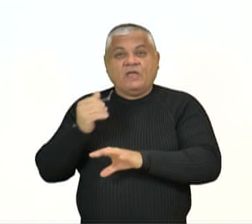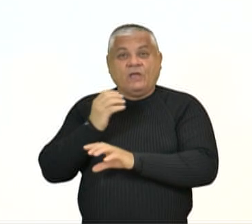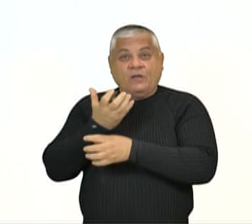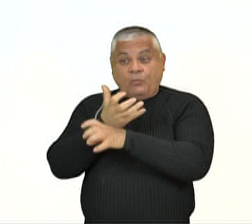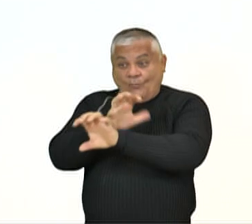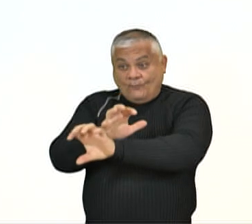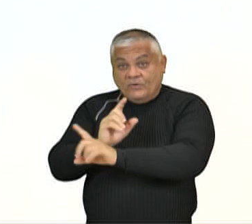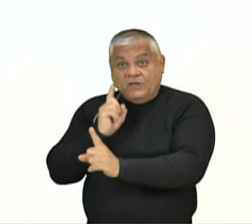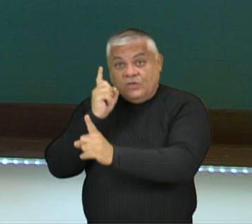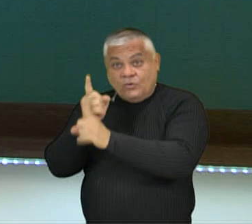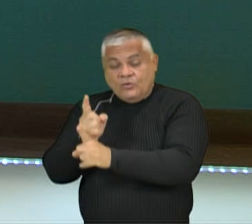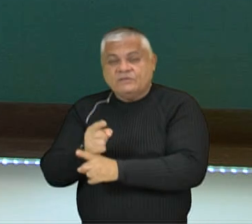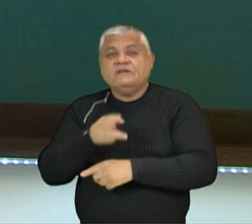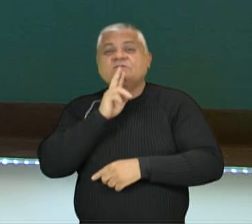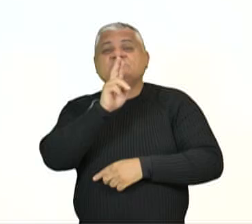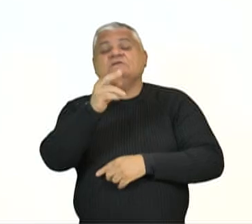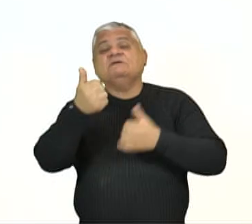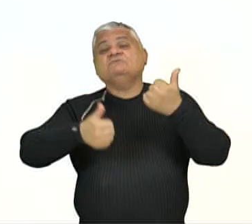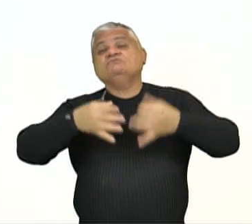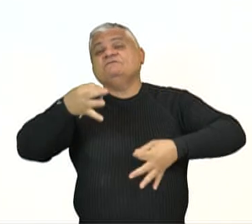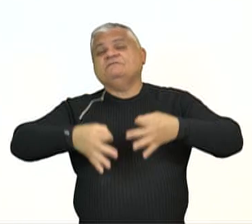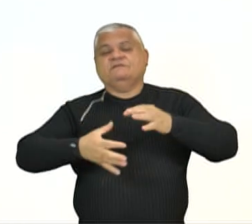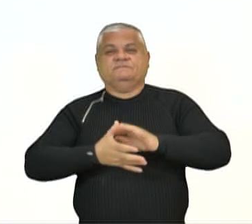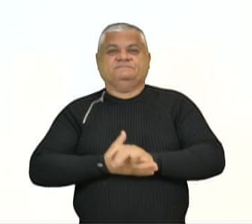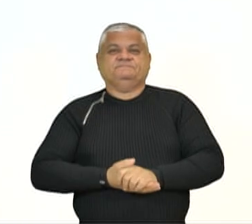encontrados. Justifique sua resposta.